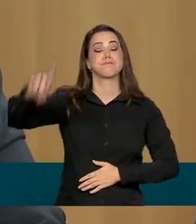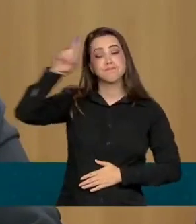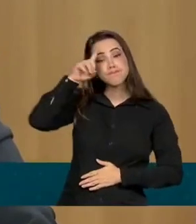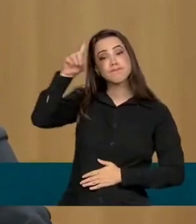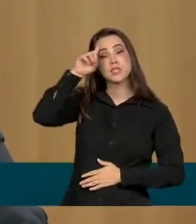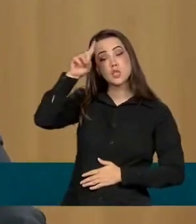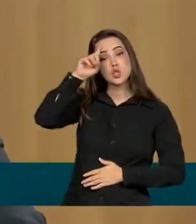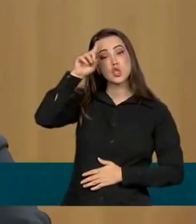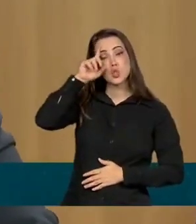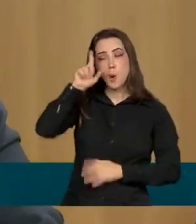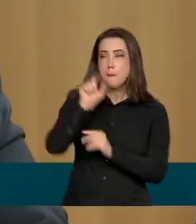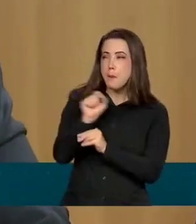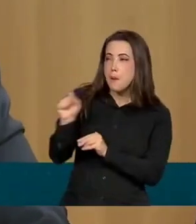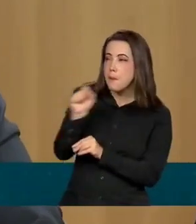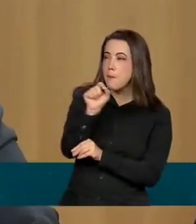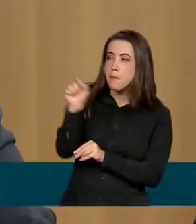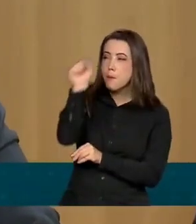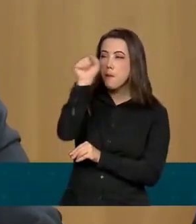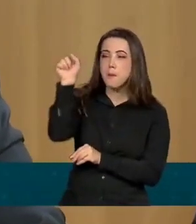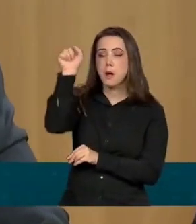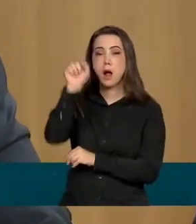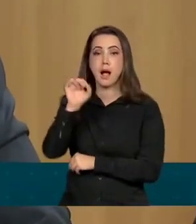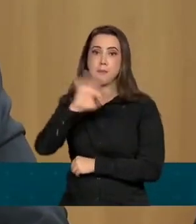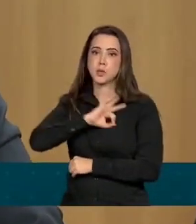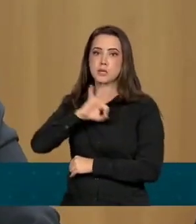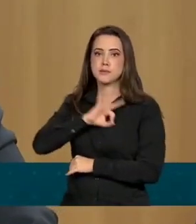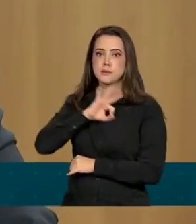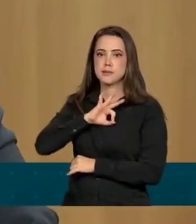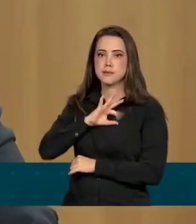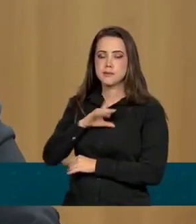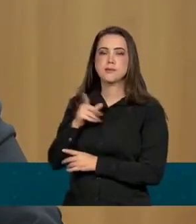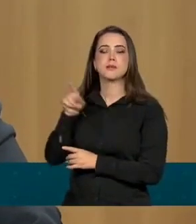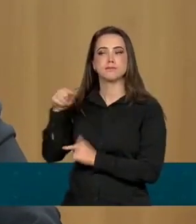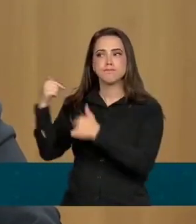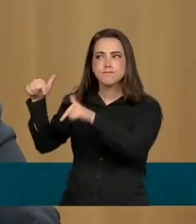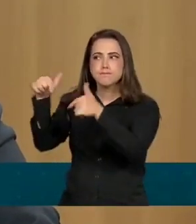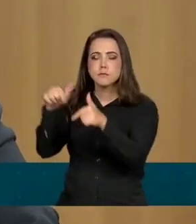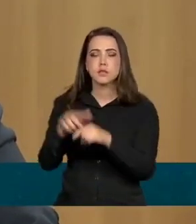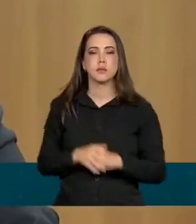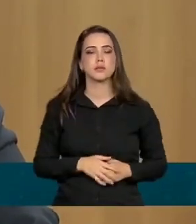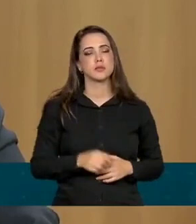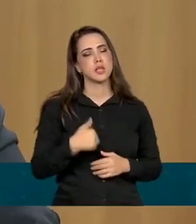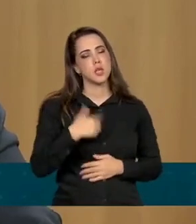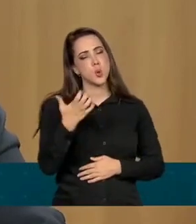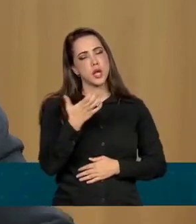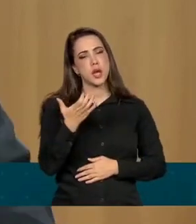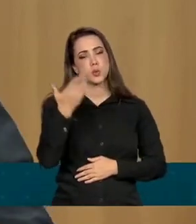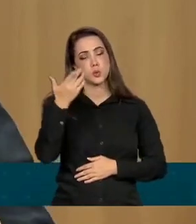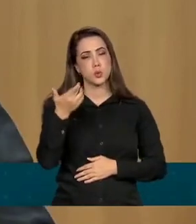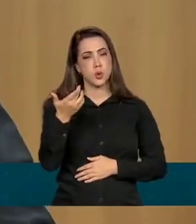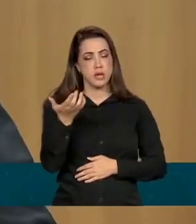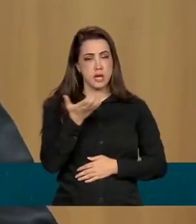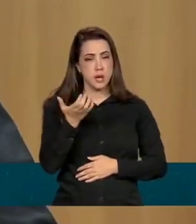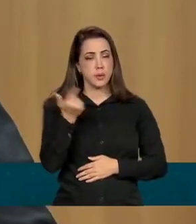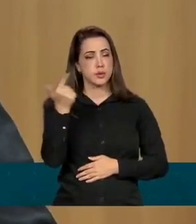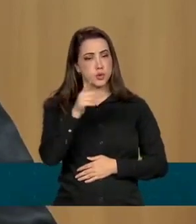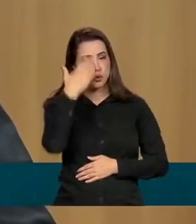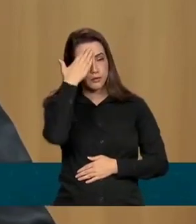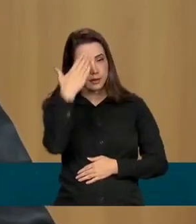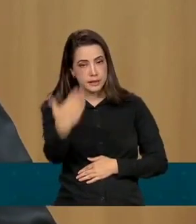vários pontos do território nacional e quero mais uma vez agradecer aos governadores e governadoras pela